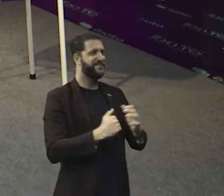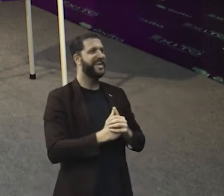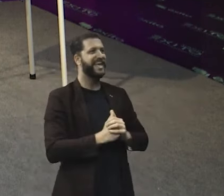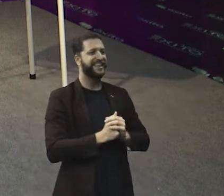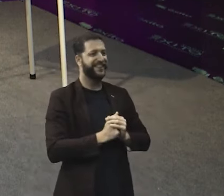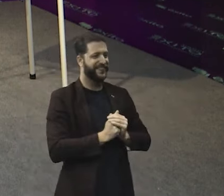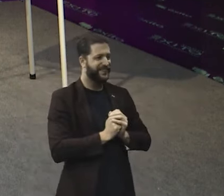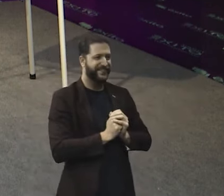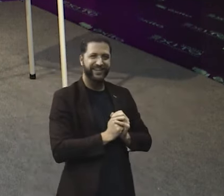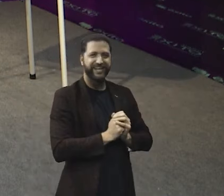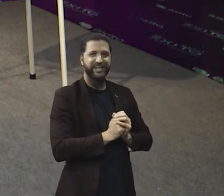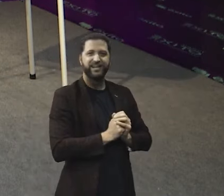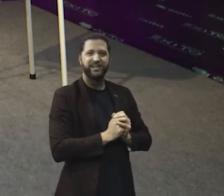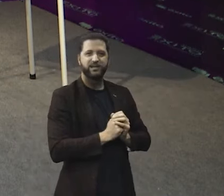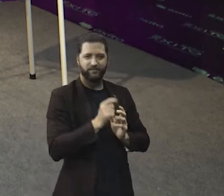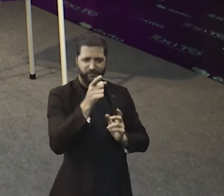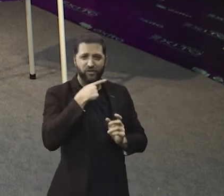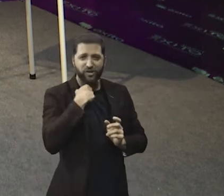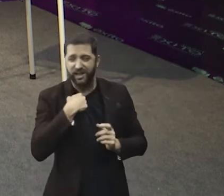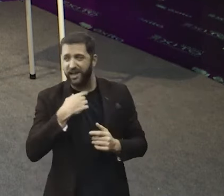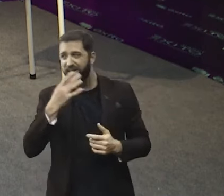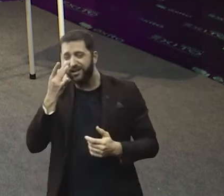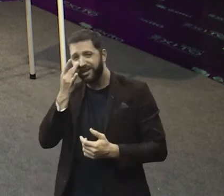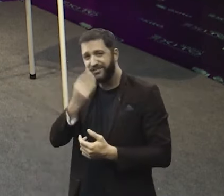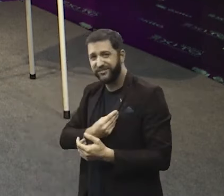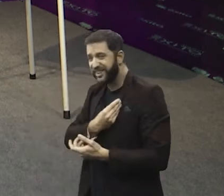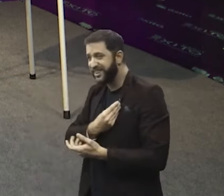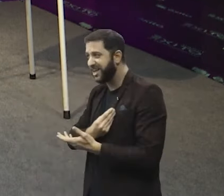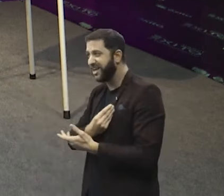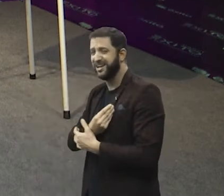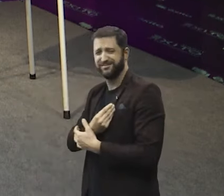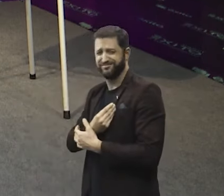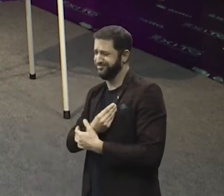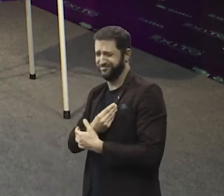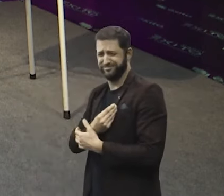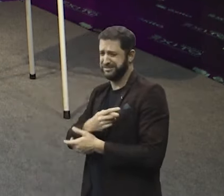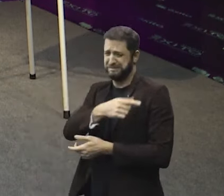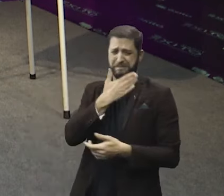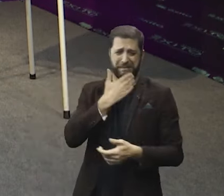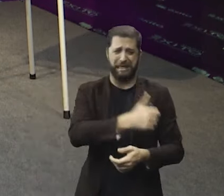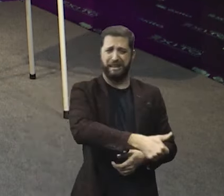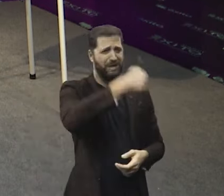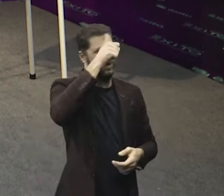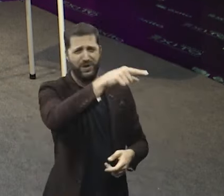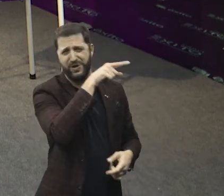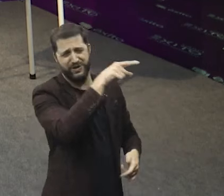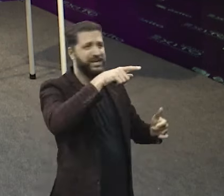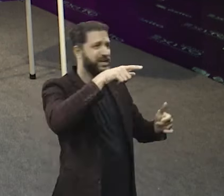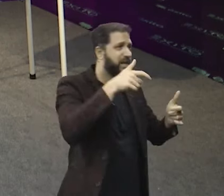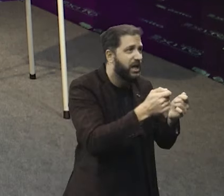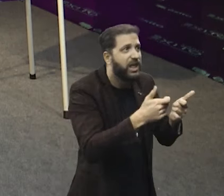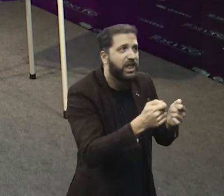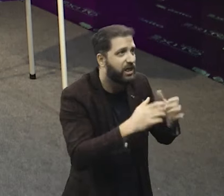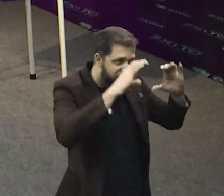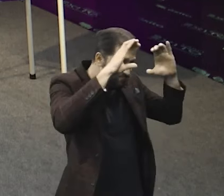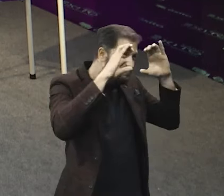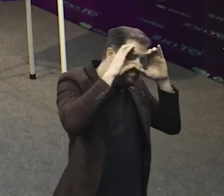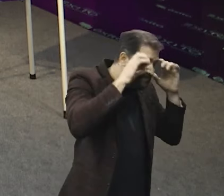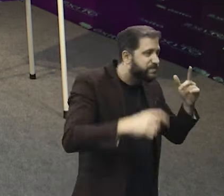viciado naquela realidade virtual e quando você vier pro mundo físico você não vai conseguir ter